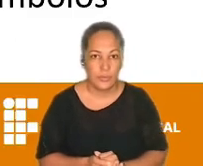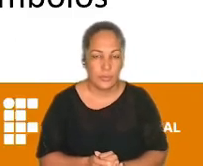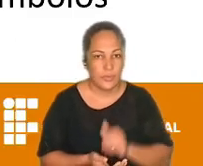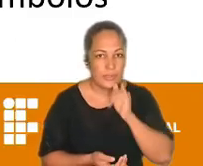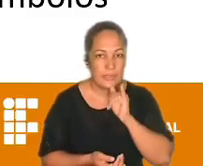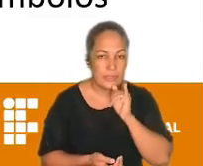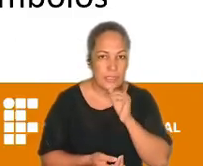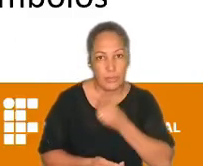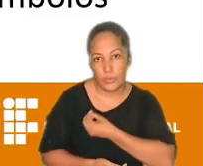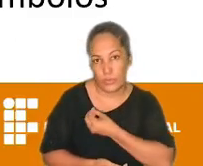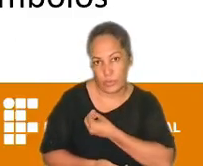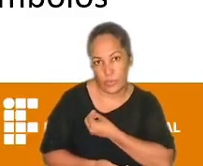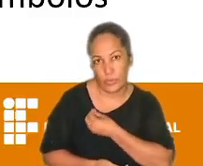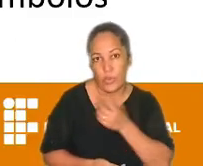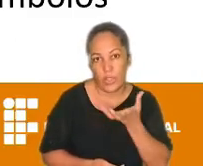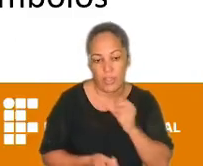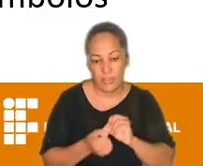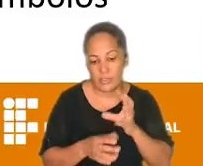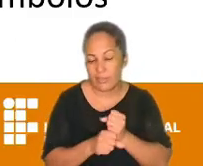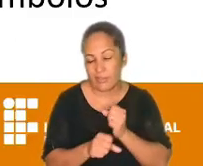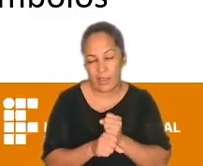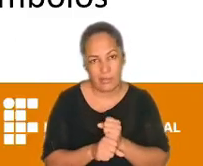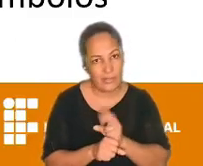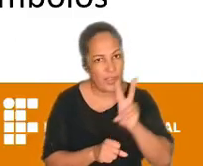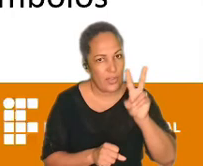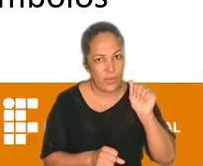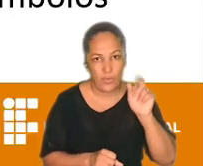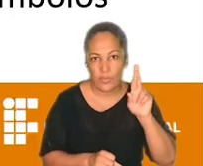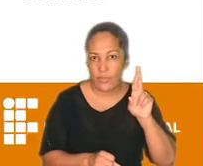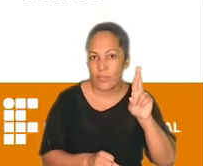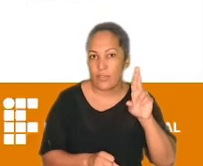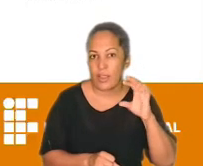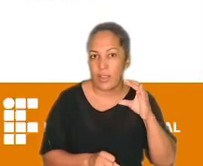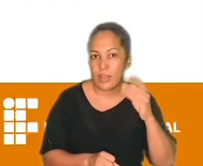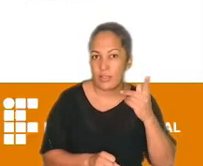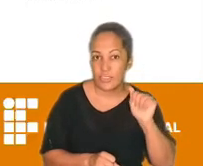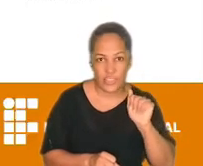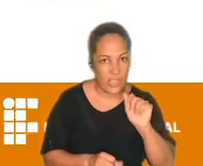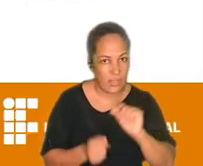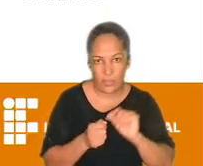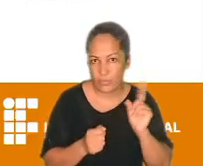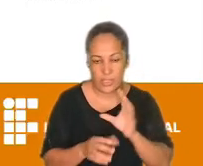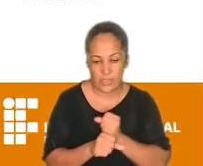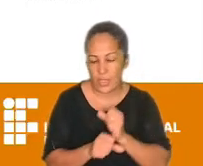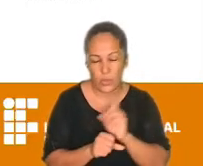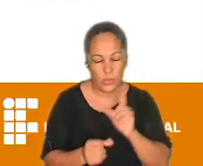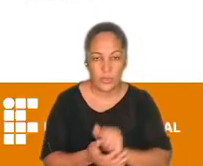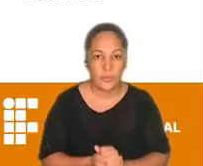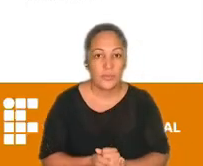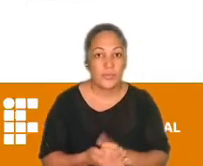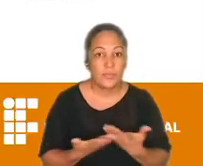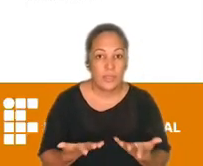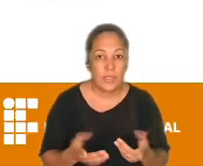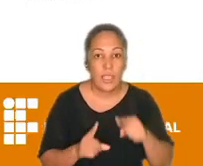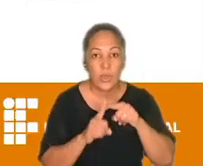números, se você quer fazer cálculos, aí o varchar não vai fazer cálculo. Então, fiquem muito atentos a isso, beleza? O tipo varchar, ele vem